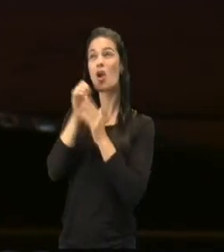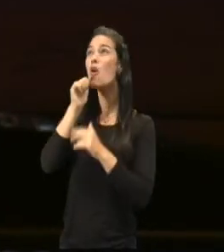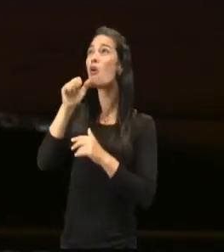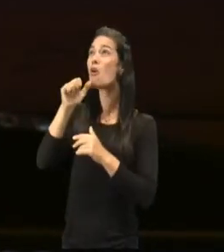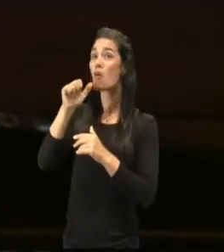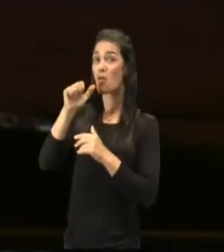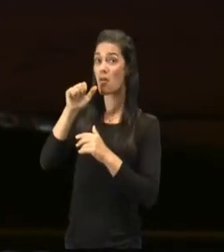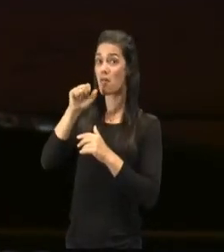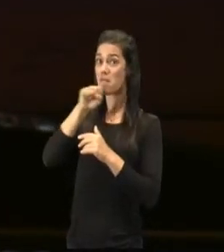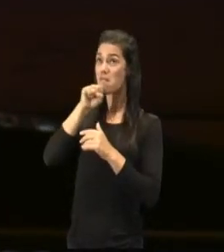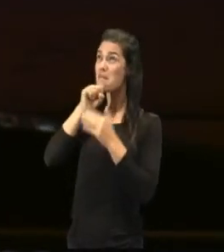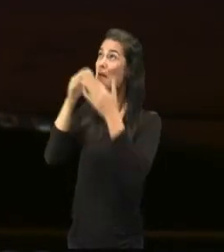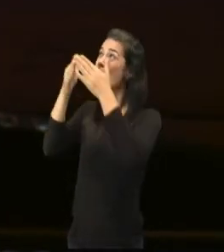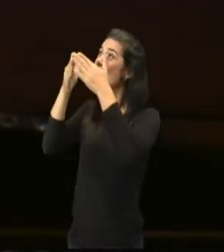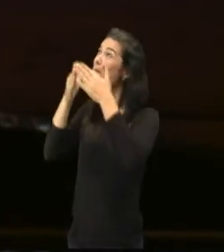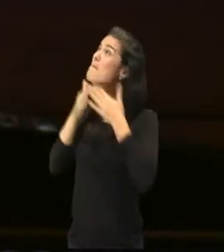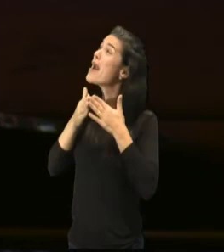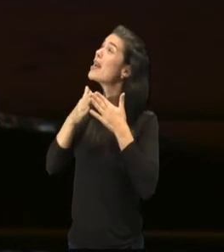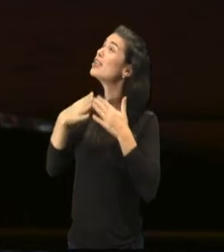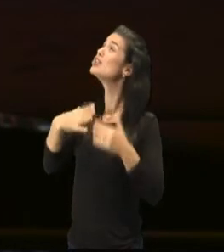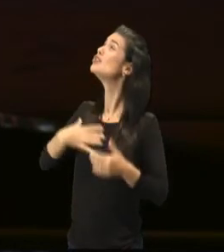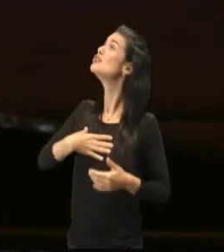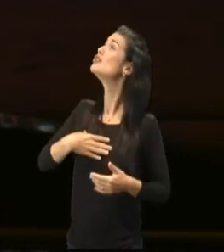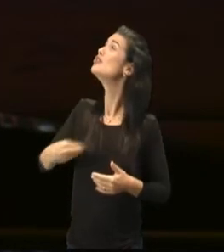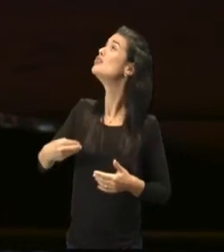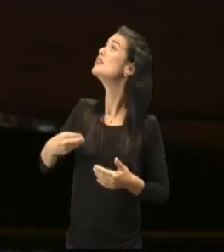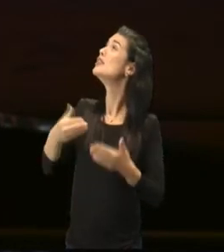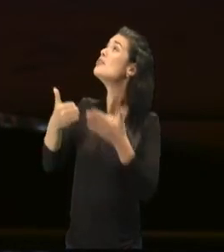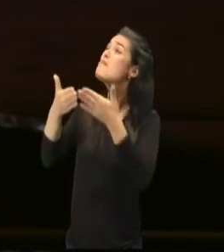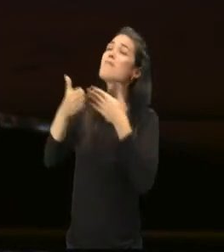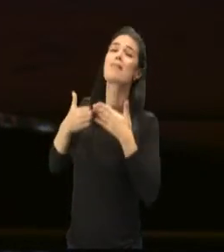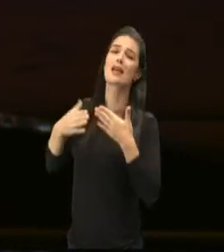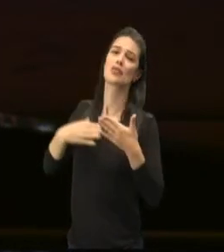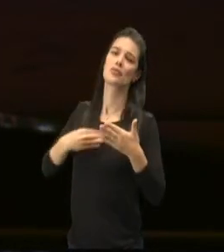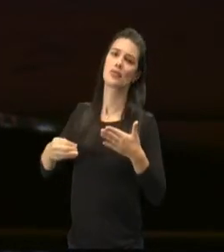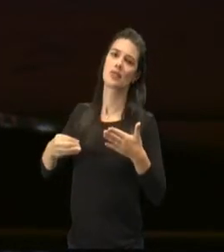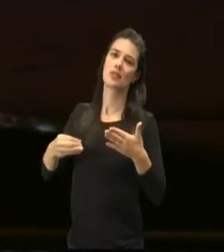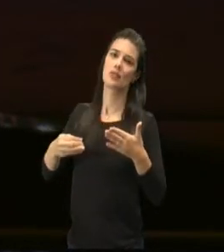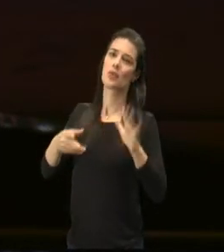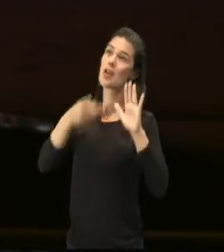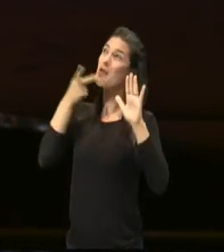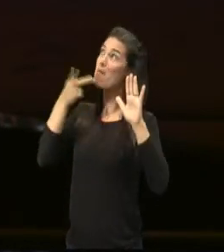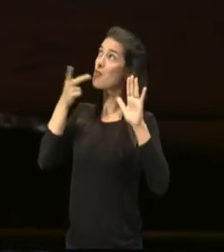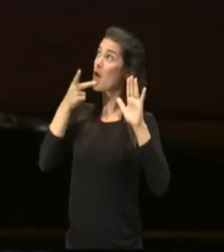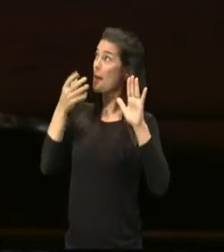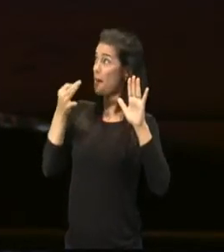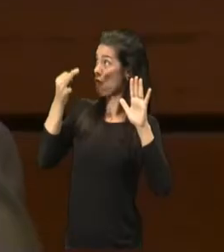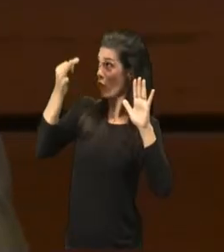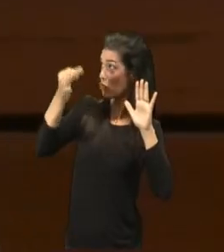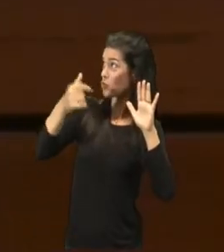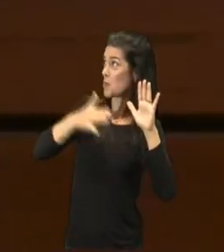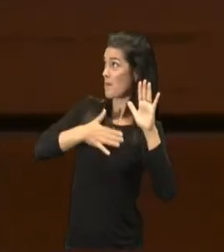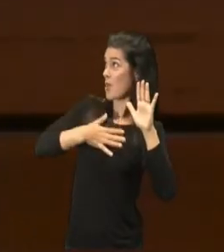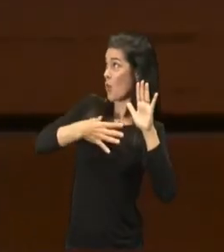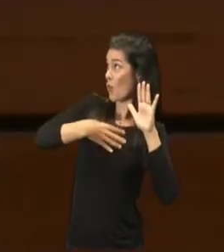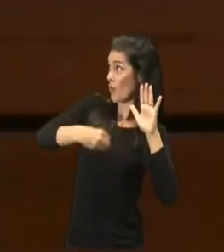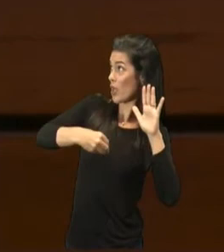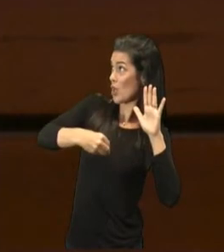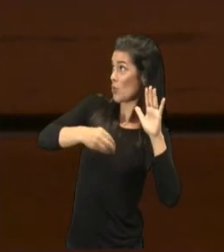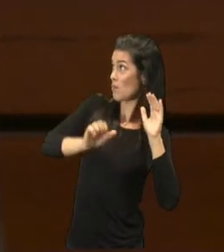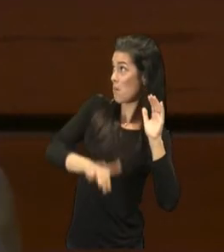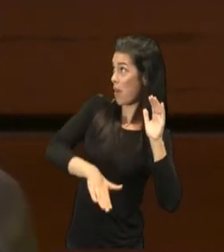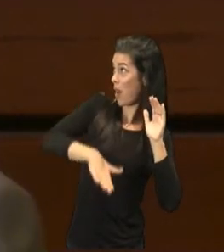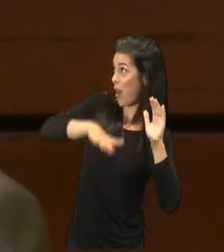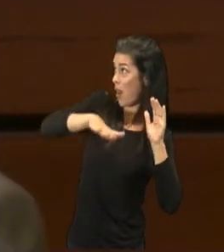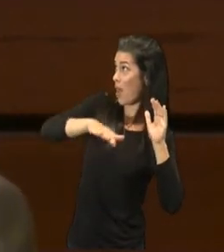pede, que se entrega totalmente a esta causa, pedindo ao Senhor. E nós sabemos que a Bíblia